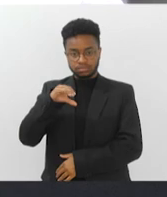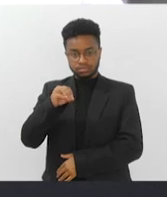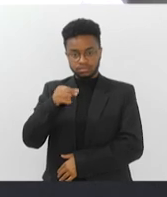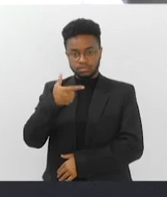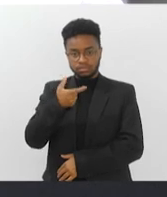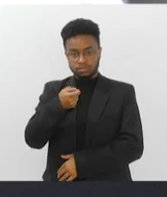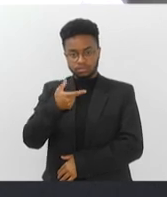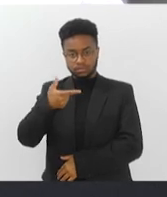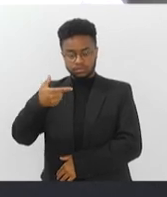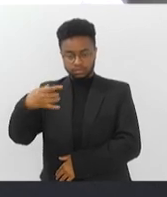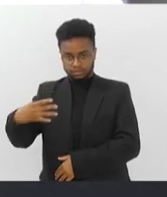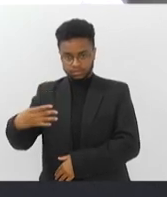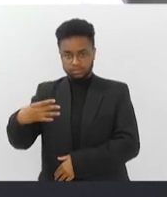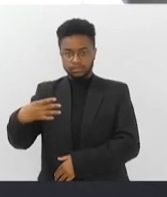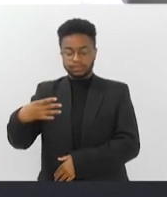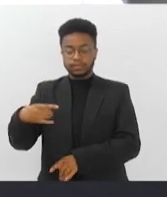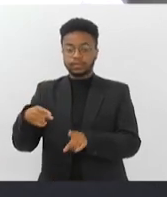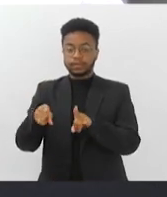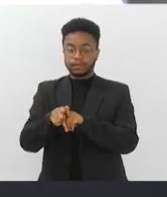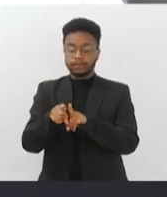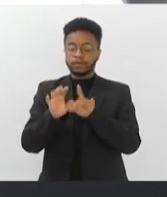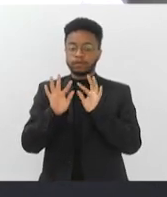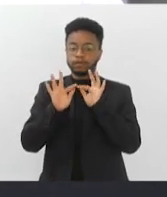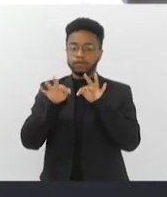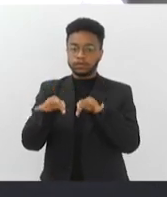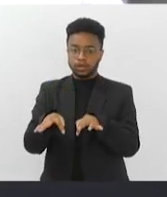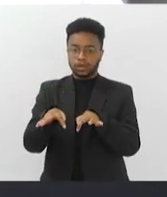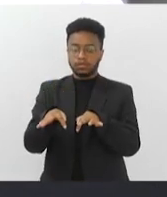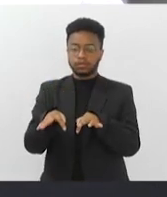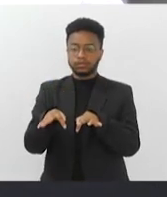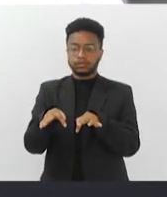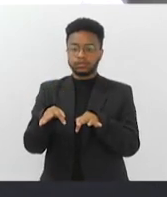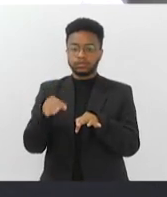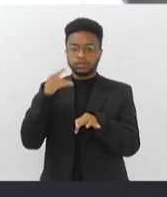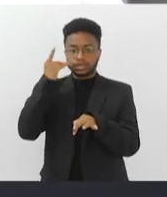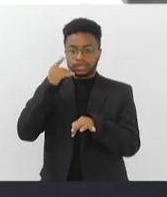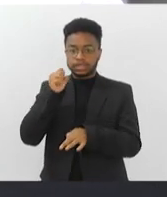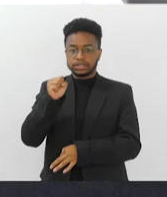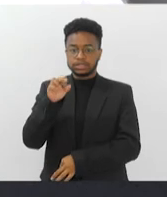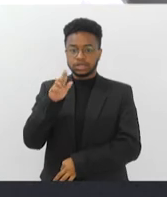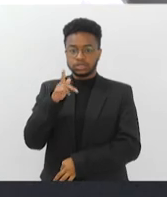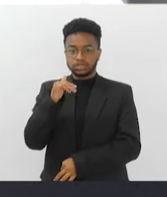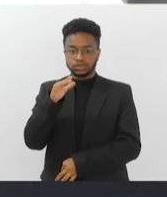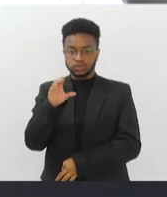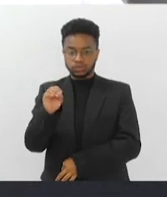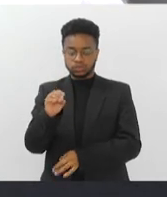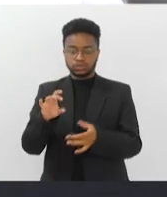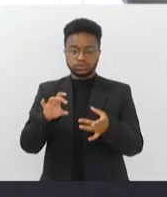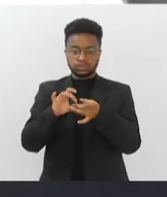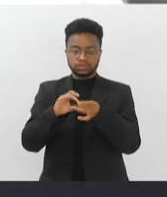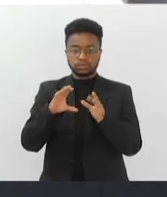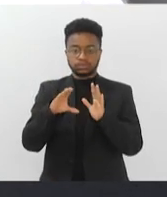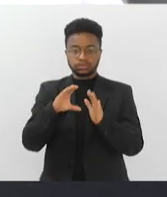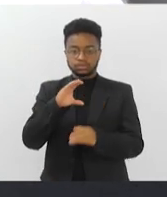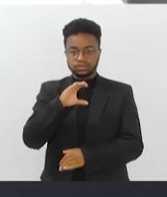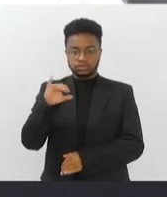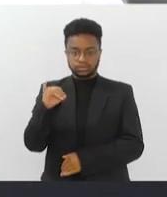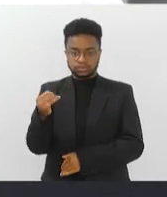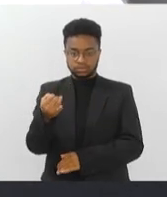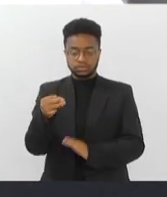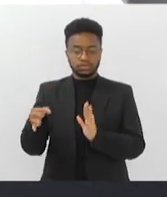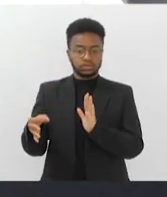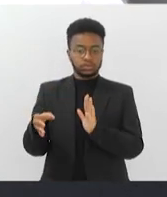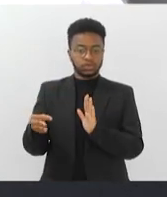17/5/24. E, finalmente, doutor Serginho, pela CCJ, deu o parecer sobre